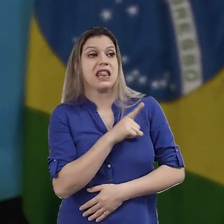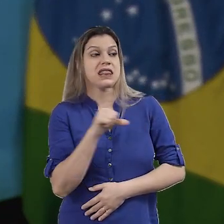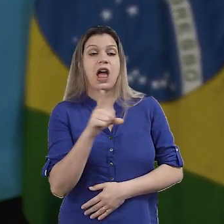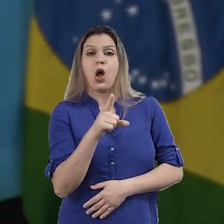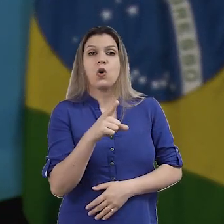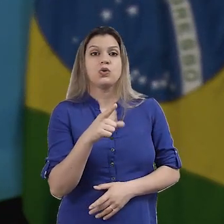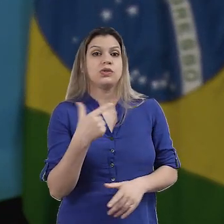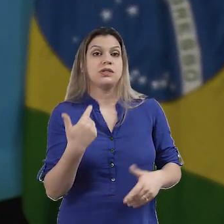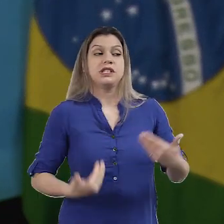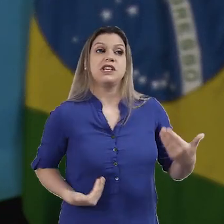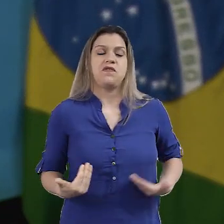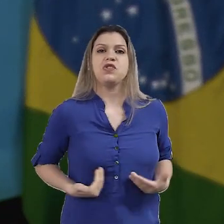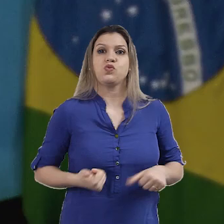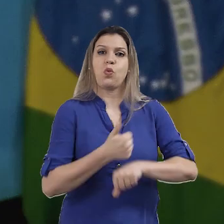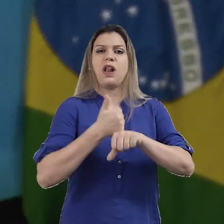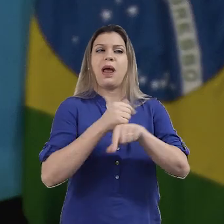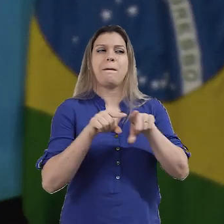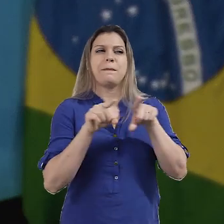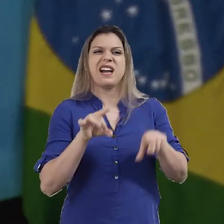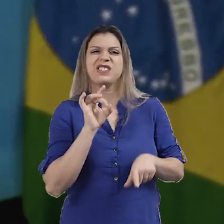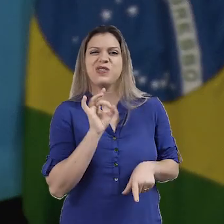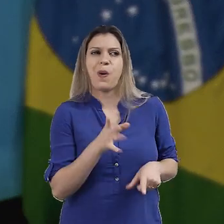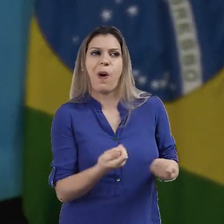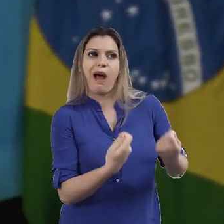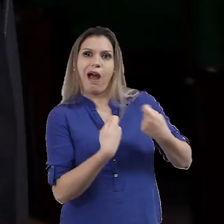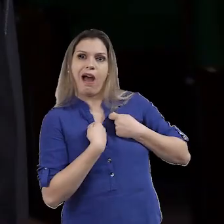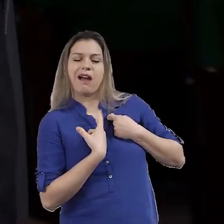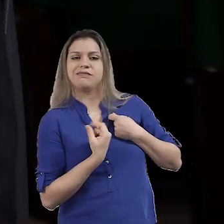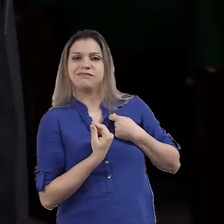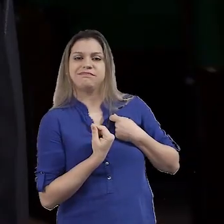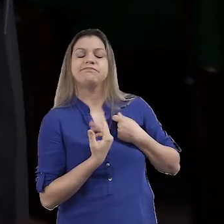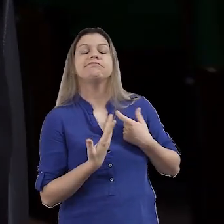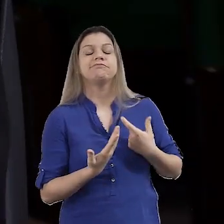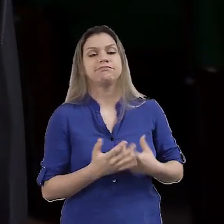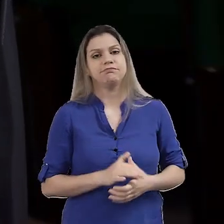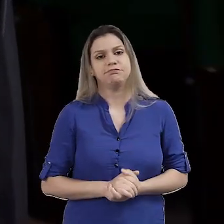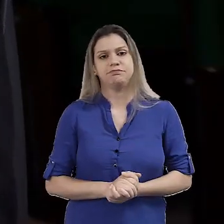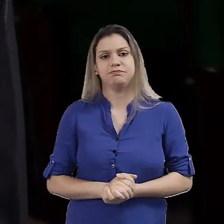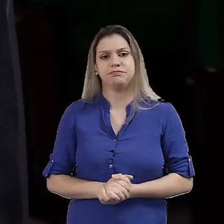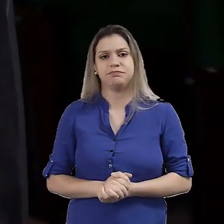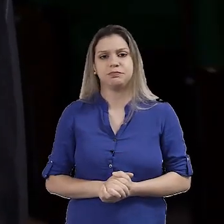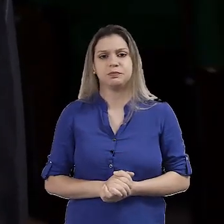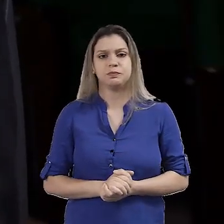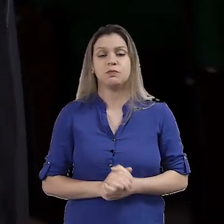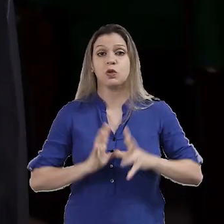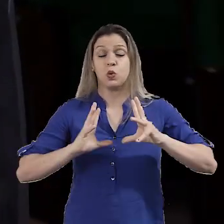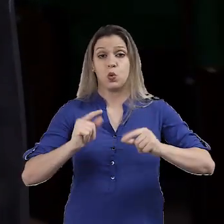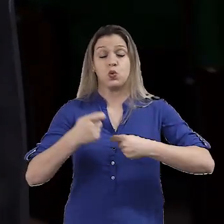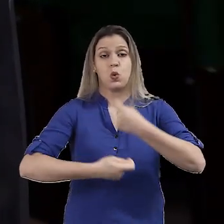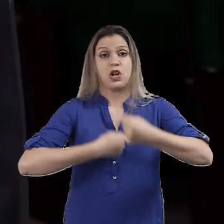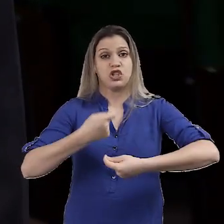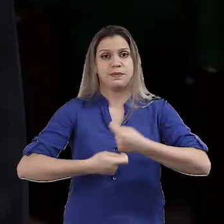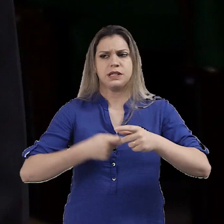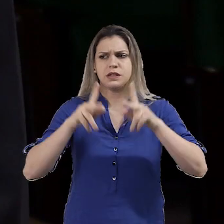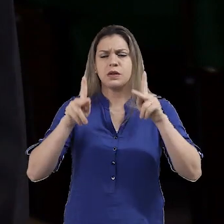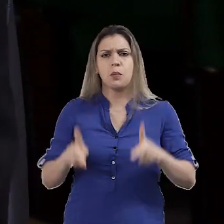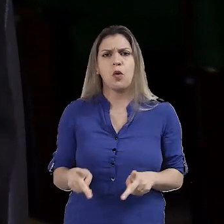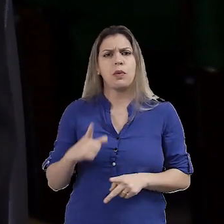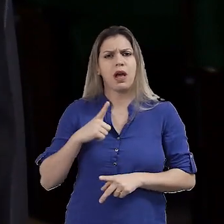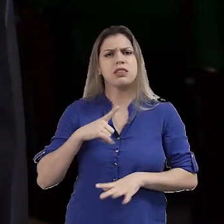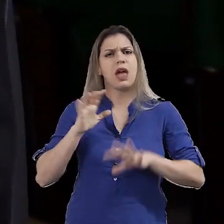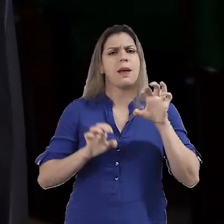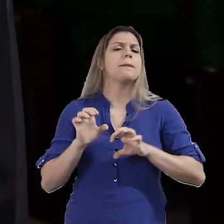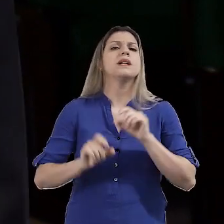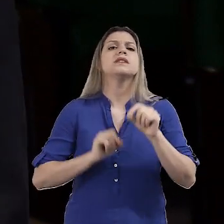um serviço de qualidade para a população, mas para apenas se beneficiar. Graziela, em toda a administração pública,